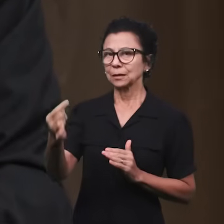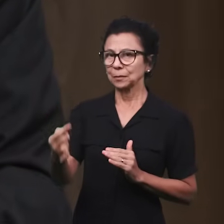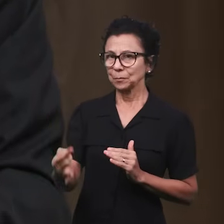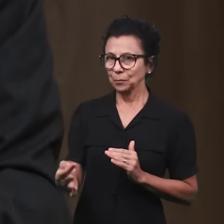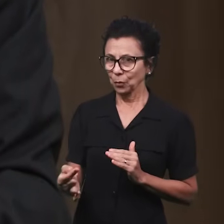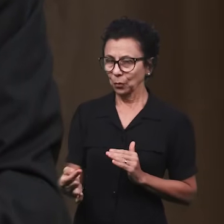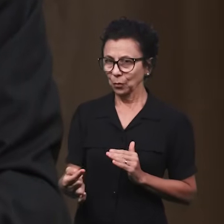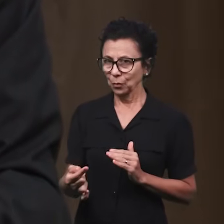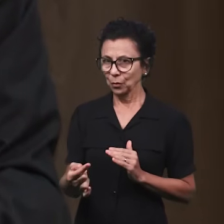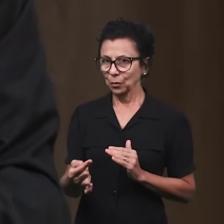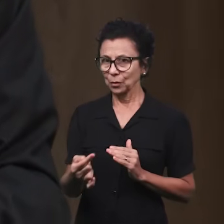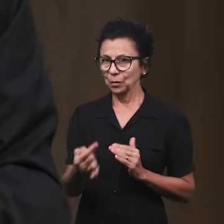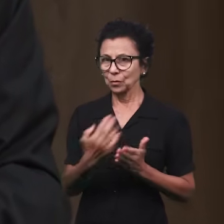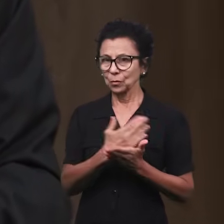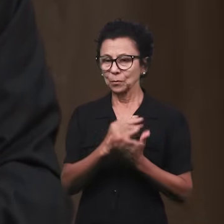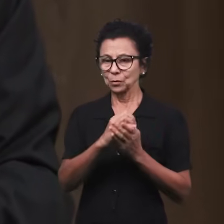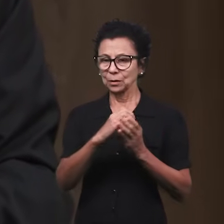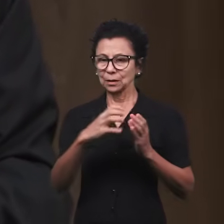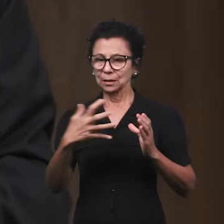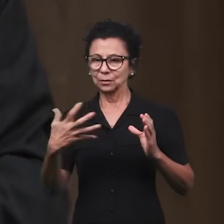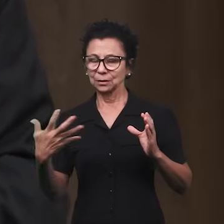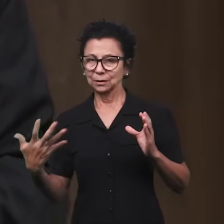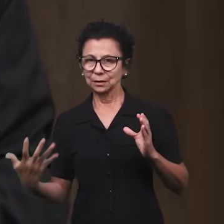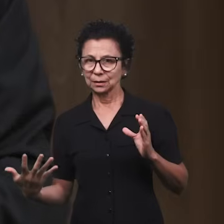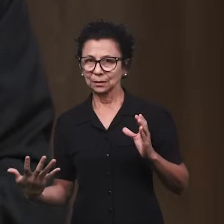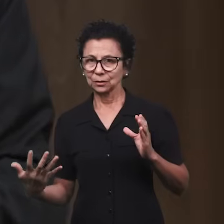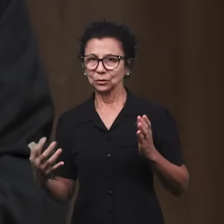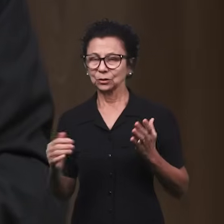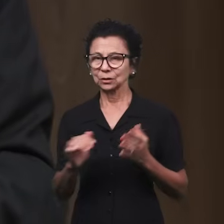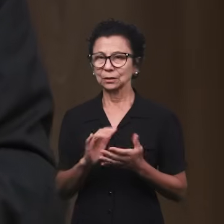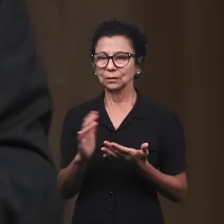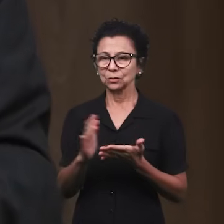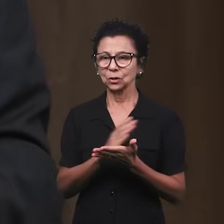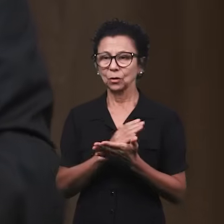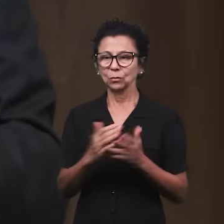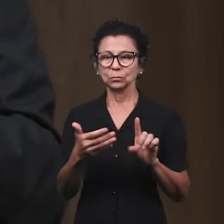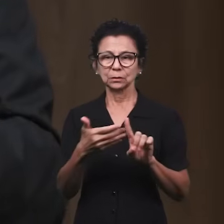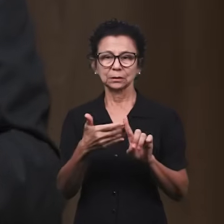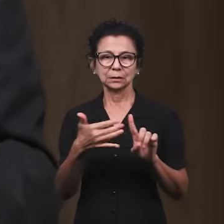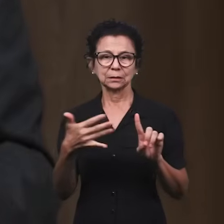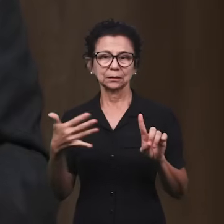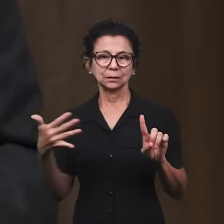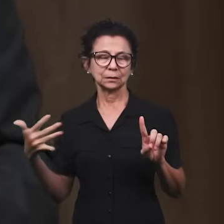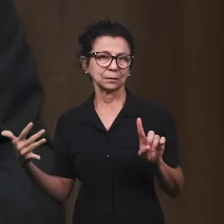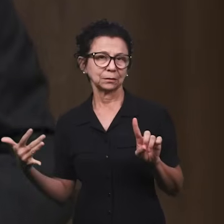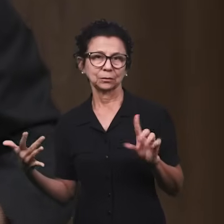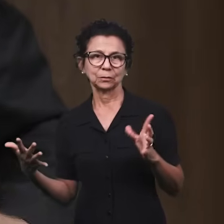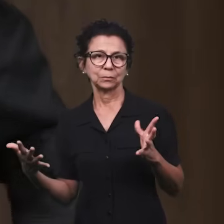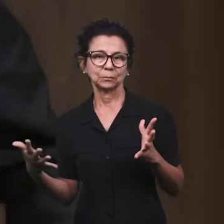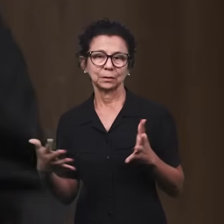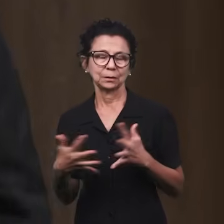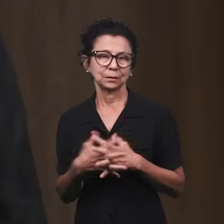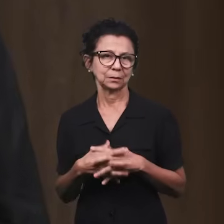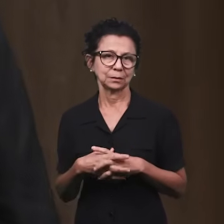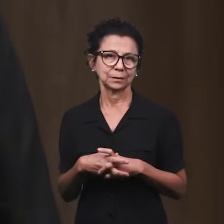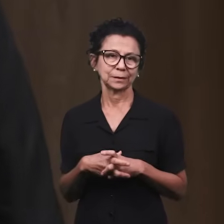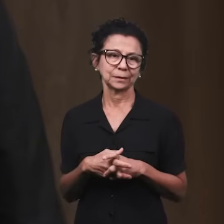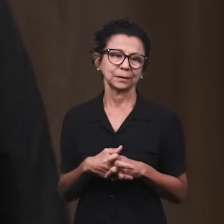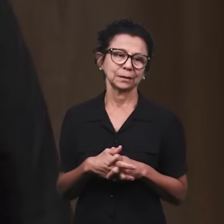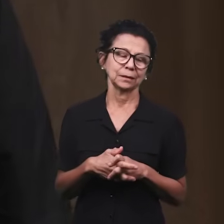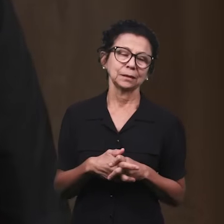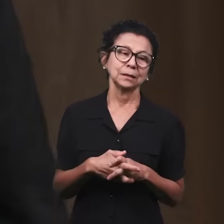aparecer características de algum tipo de síndrome, de autismo, ou seja, o que se está